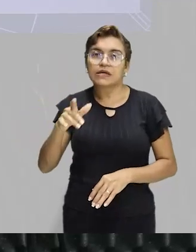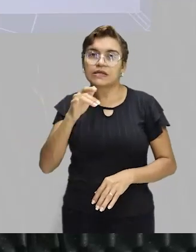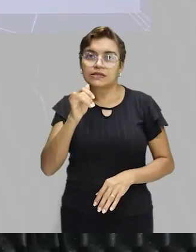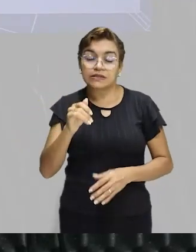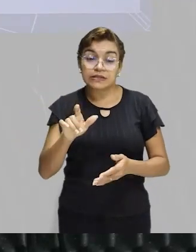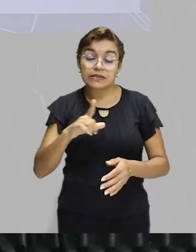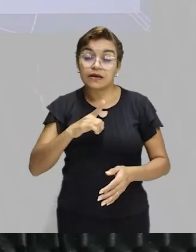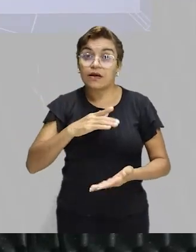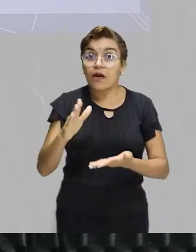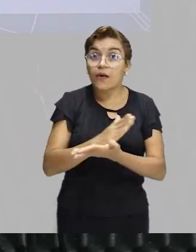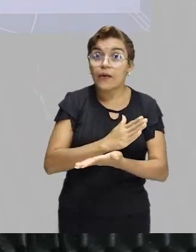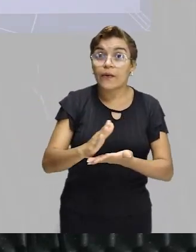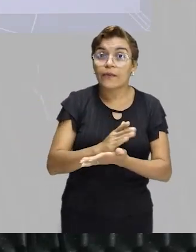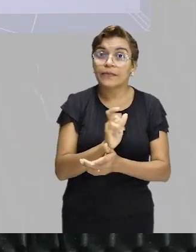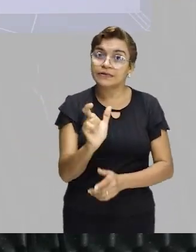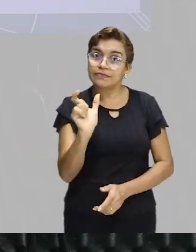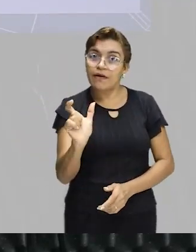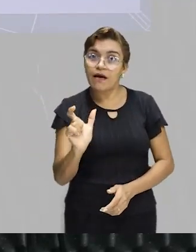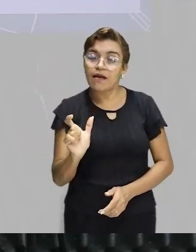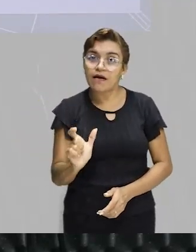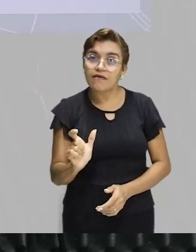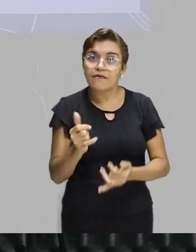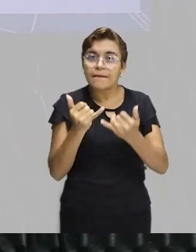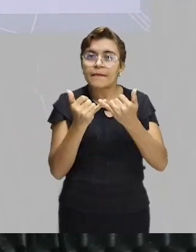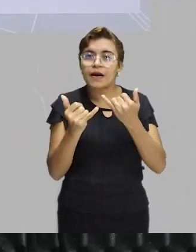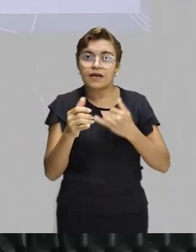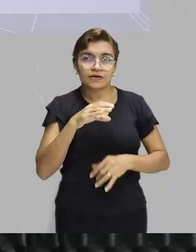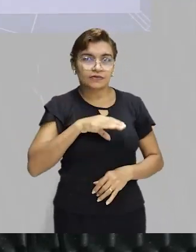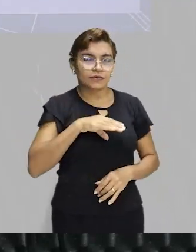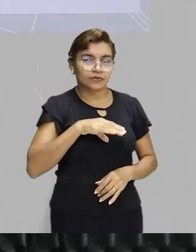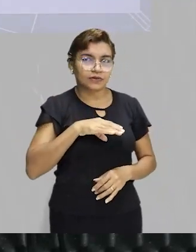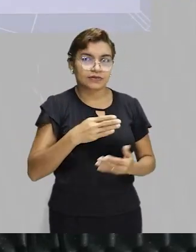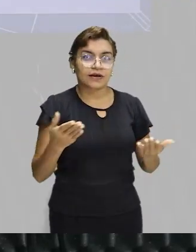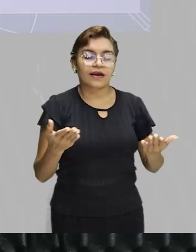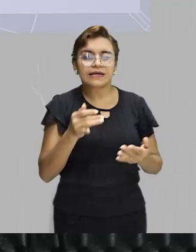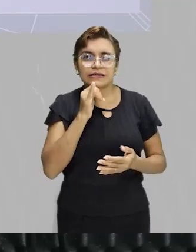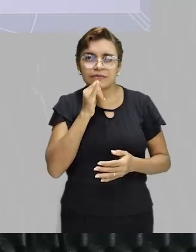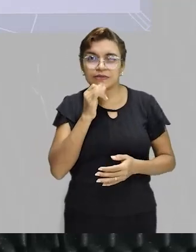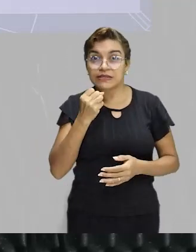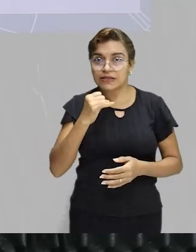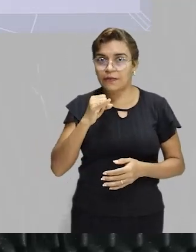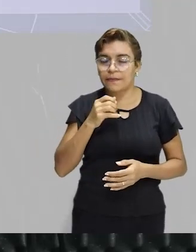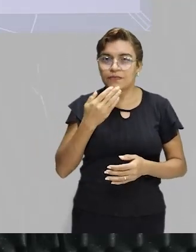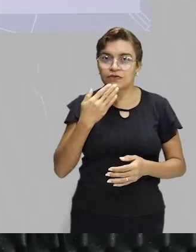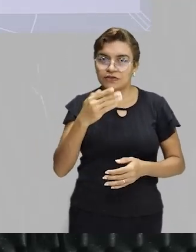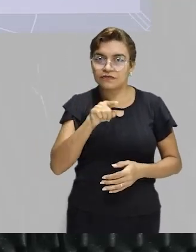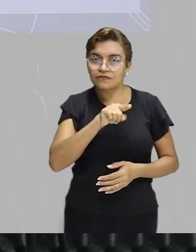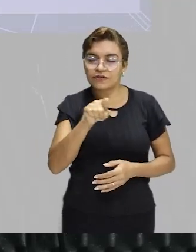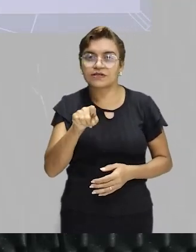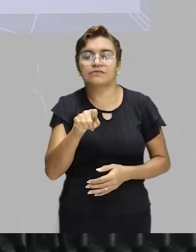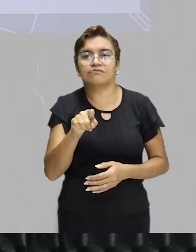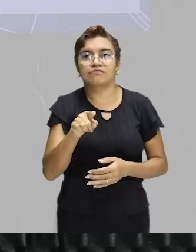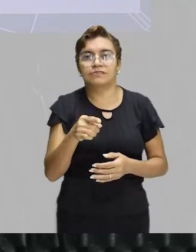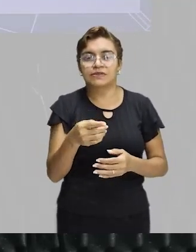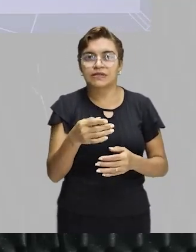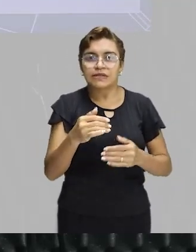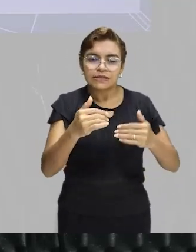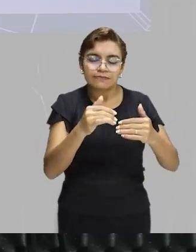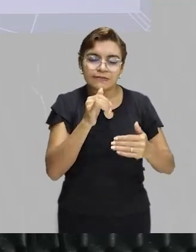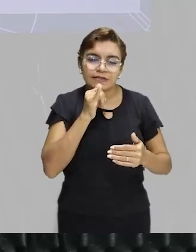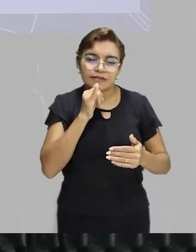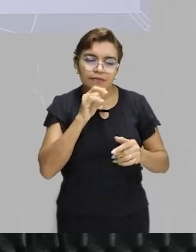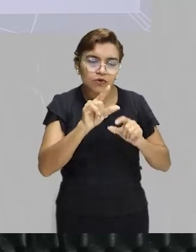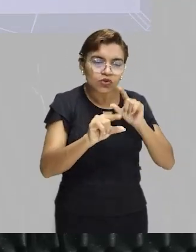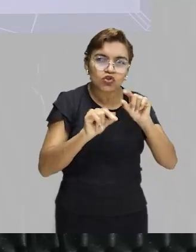Se, além disso, eu pedisse para você, agora separe as palavras que você conhece do inglês. E isso